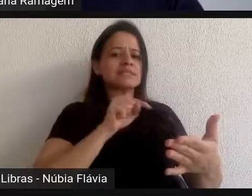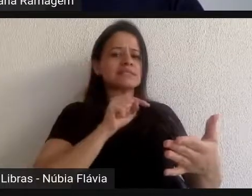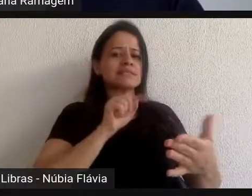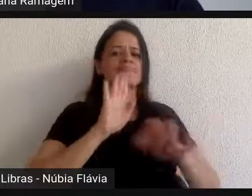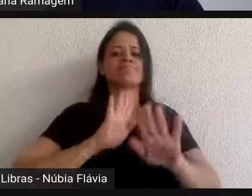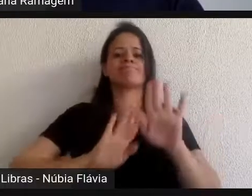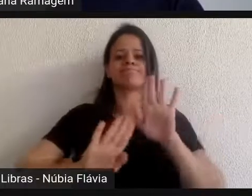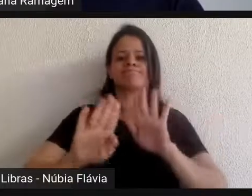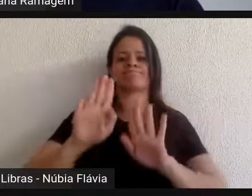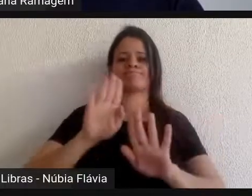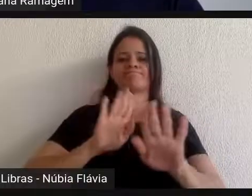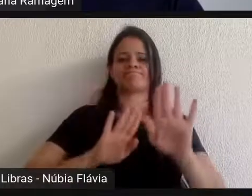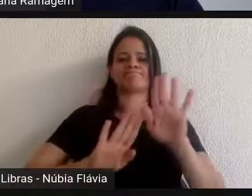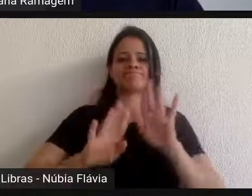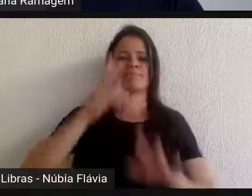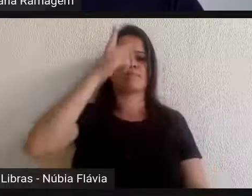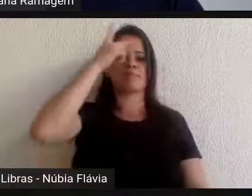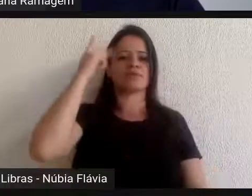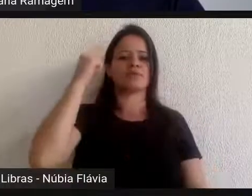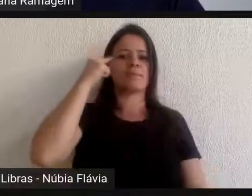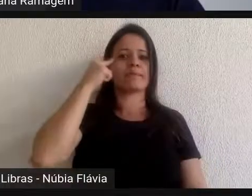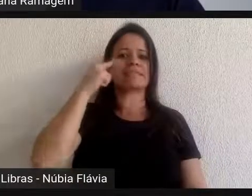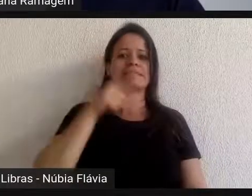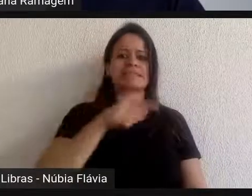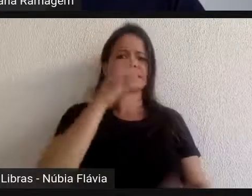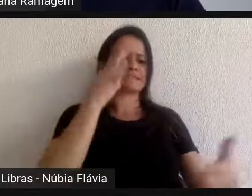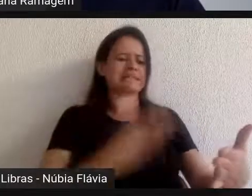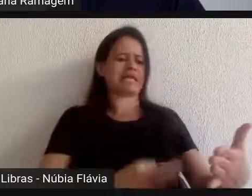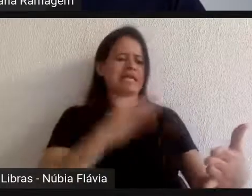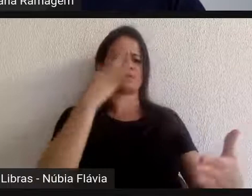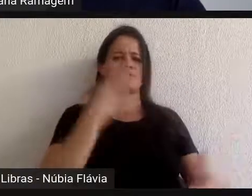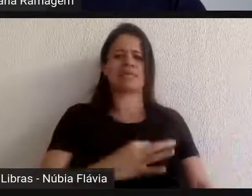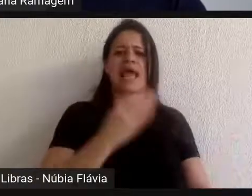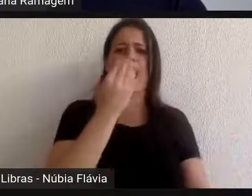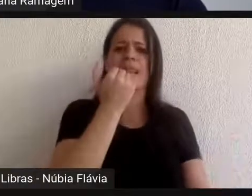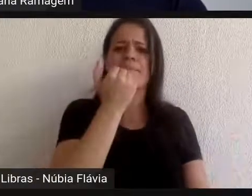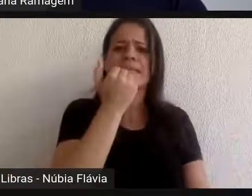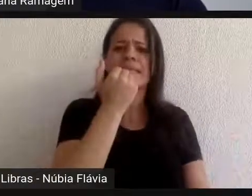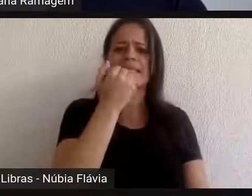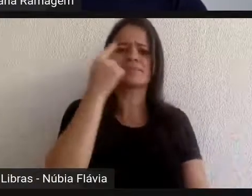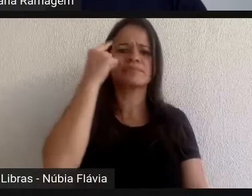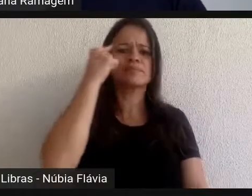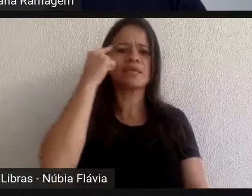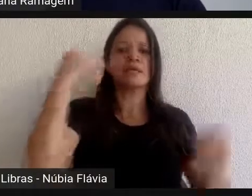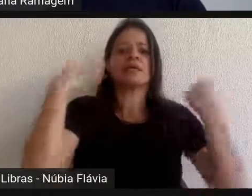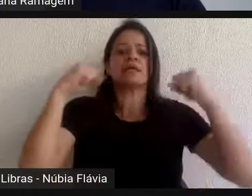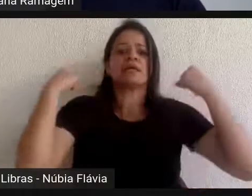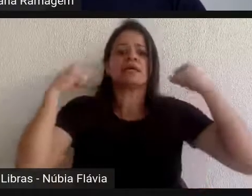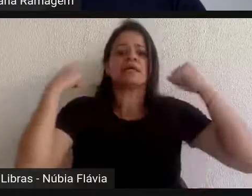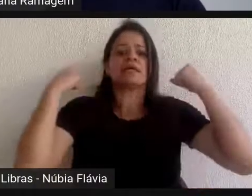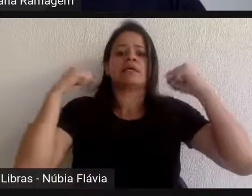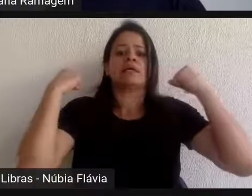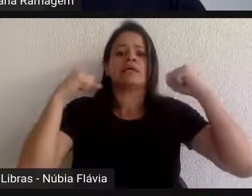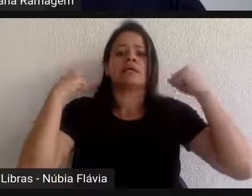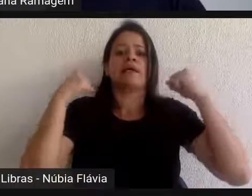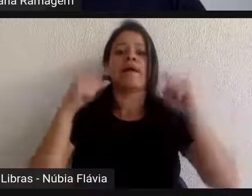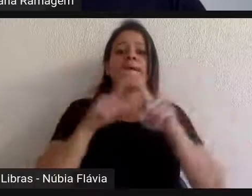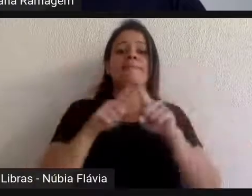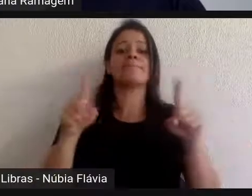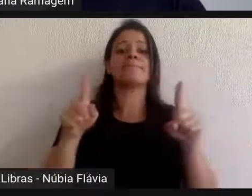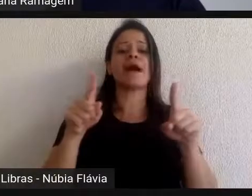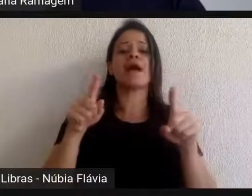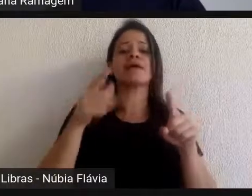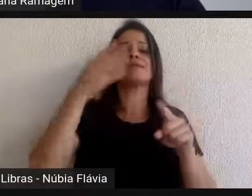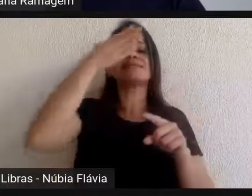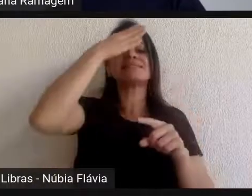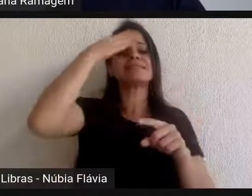ver pessoas que acabam apostando todas as fichas na alimentação, né, e na atividade física, e por isso acabam relaxando nos